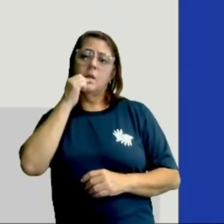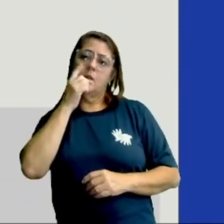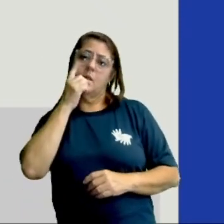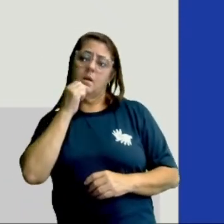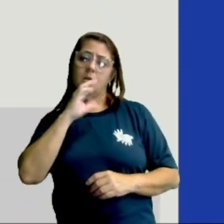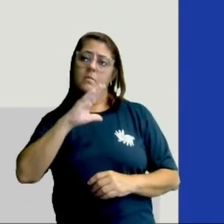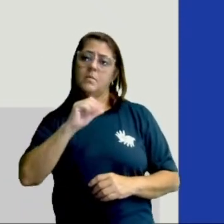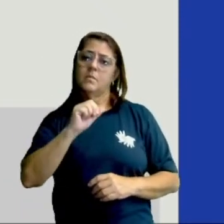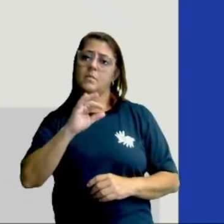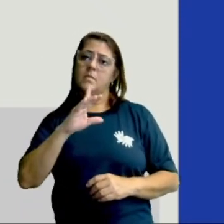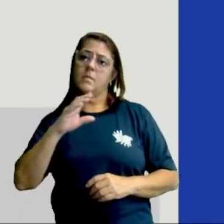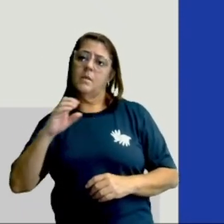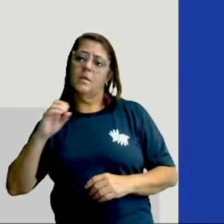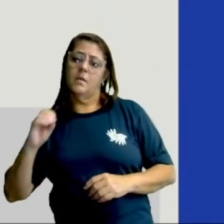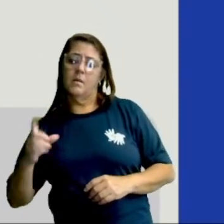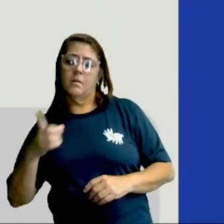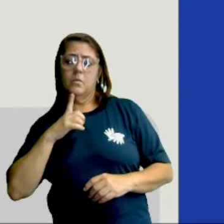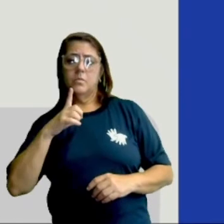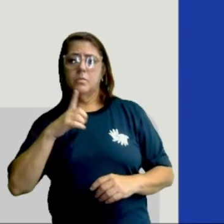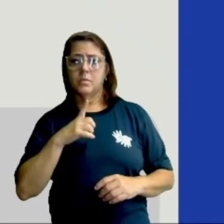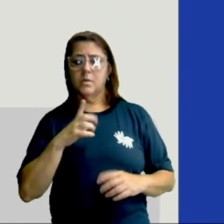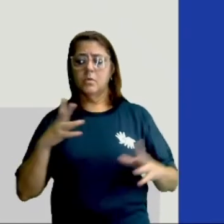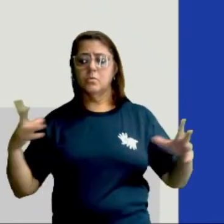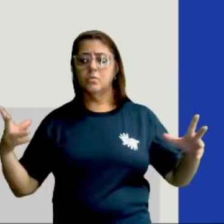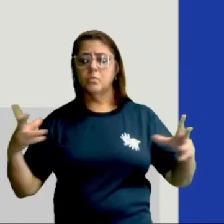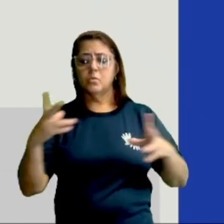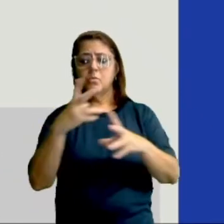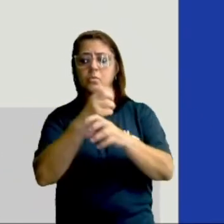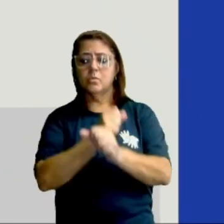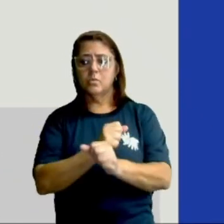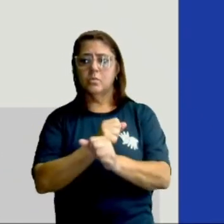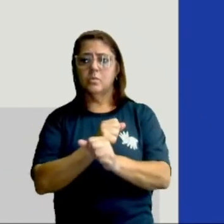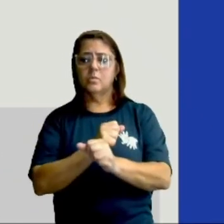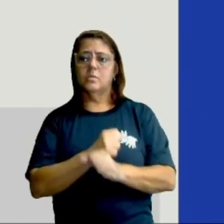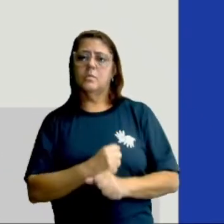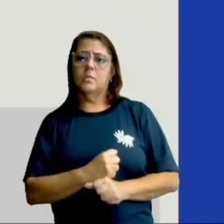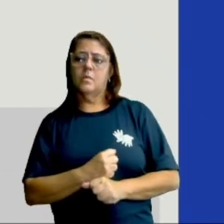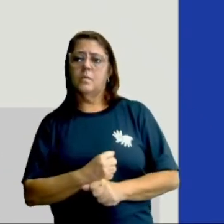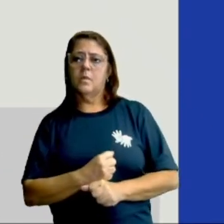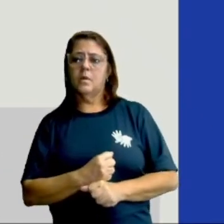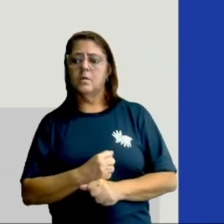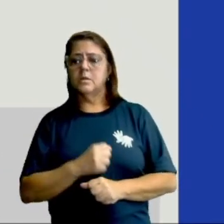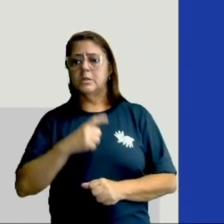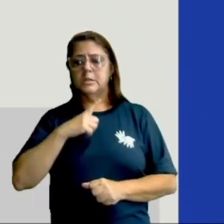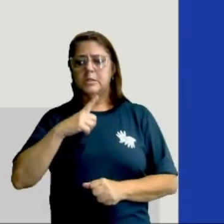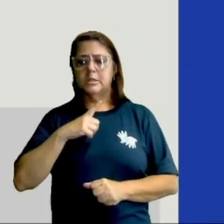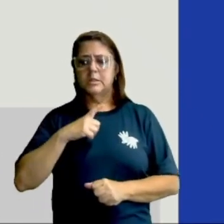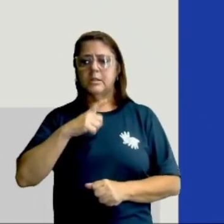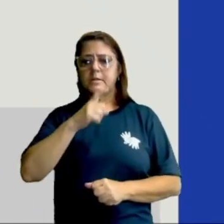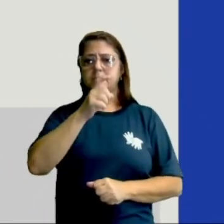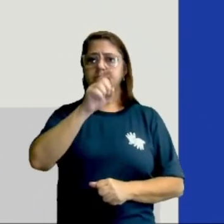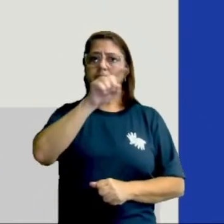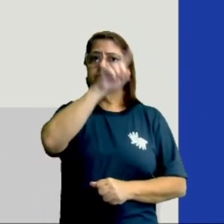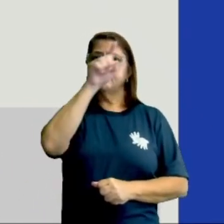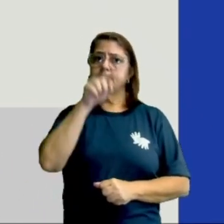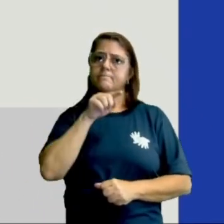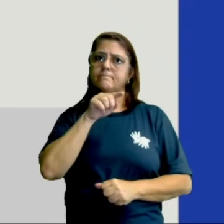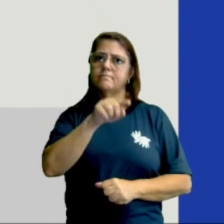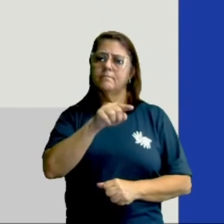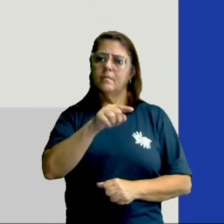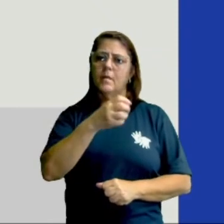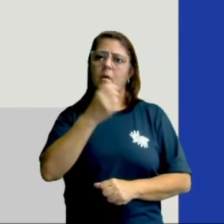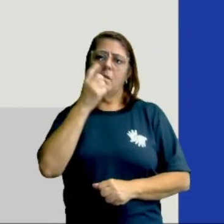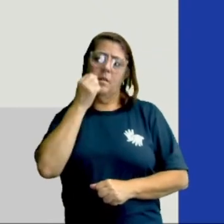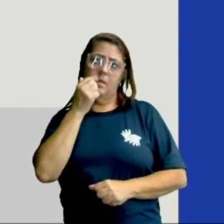Caio tem no total, certo? Então, ó, ele tem um número X de lápis e ele